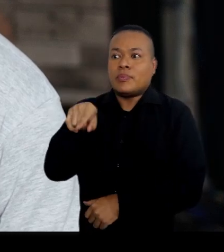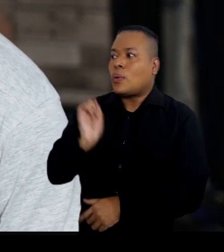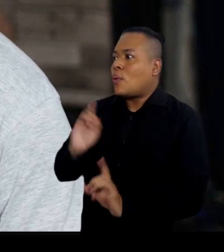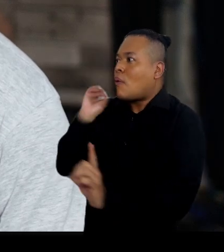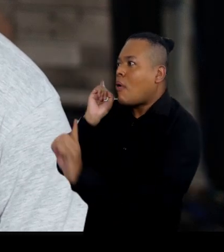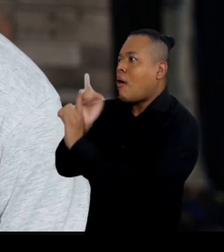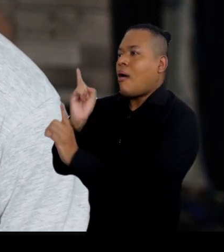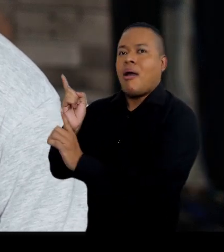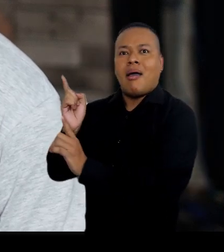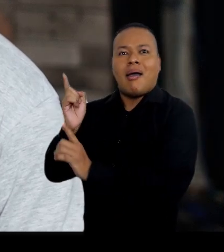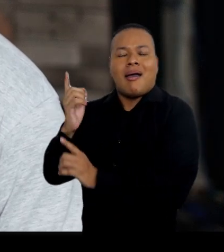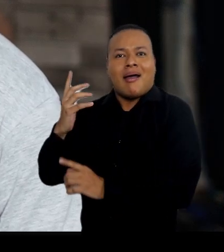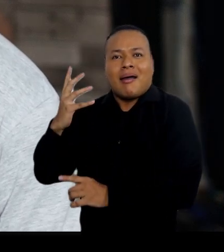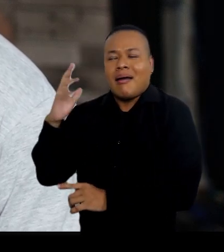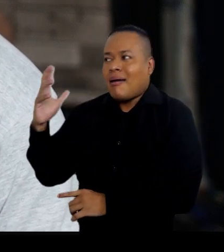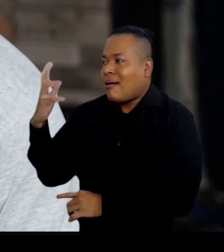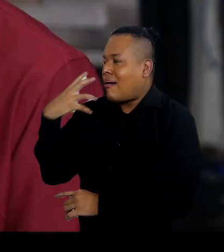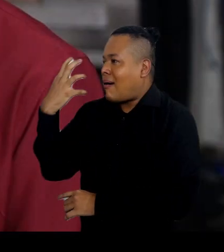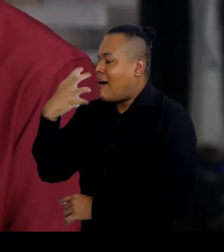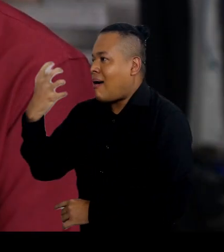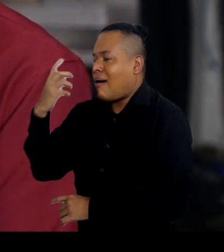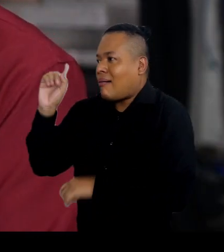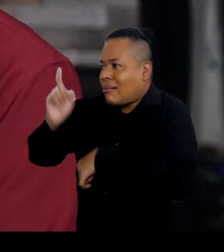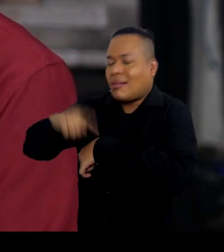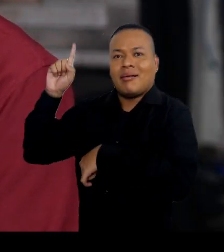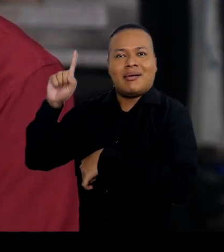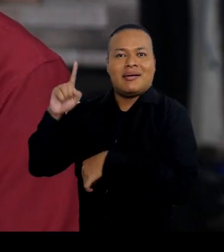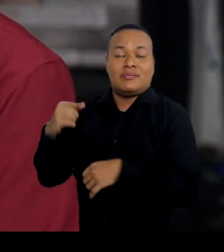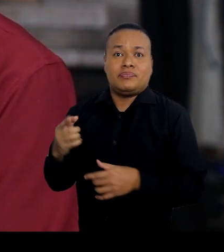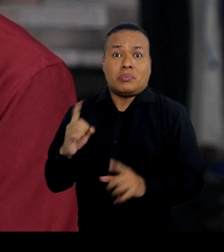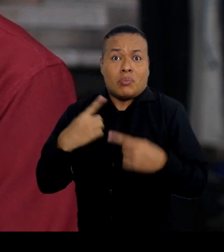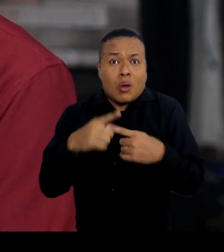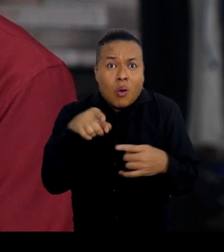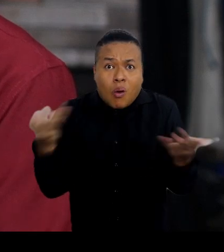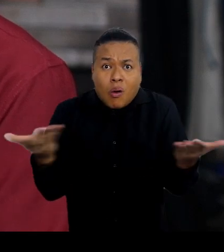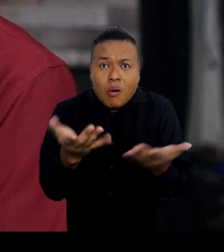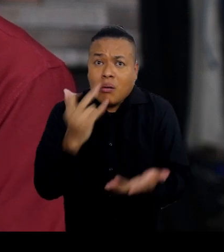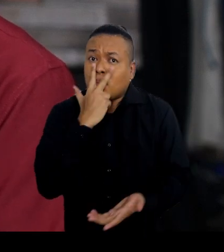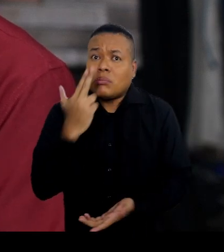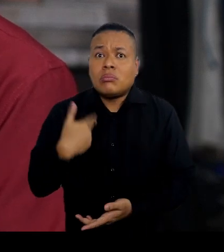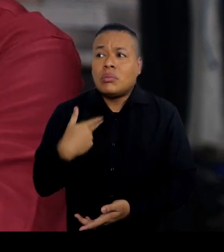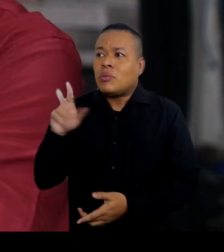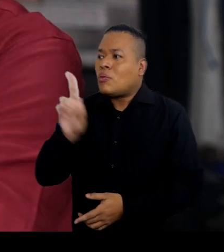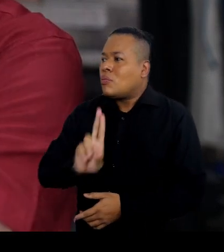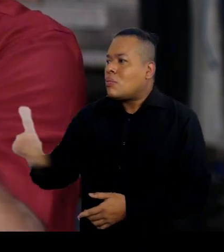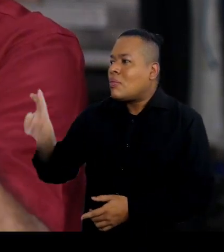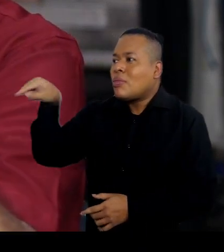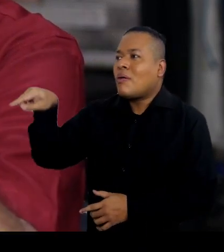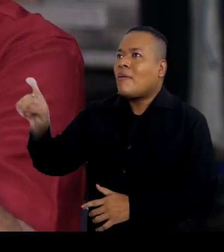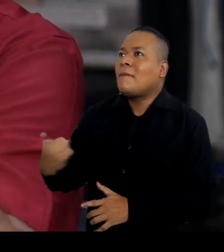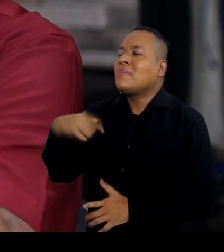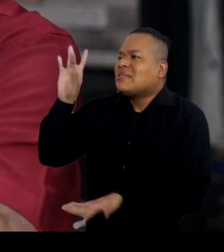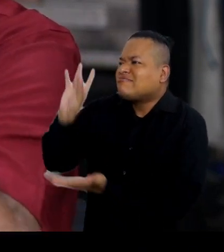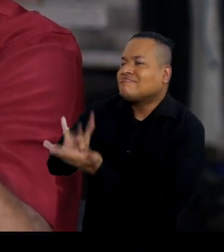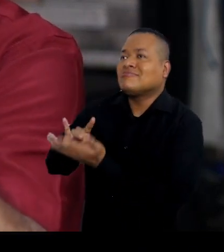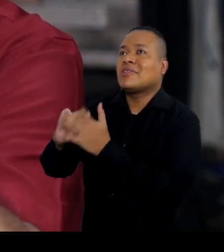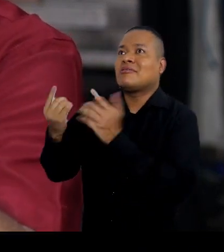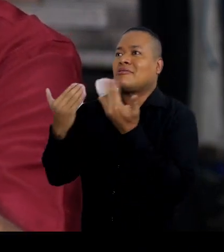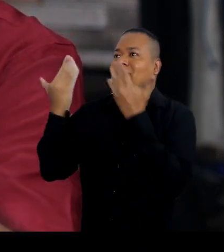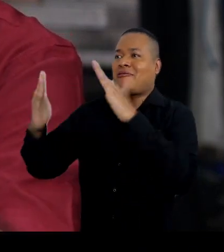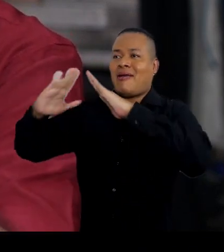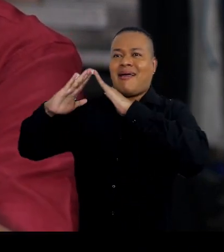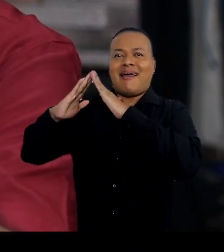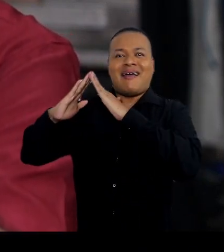conheceu, um amor assim de primeira vista, né? Porque você hoje colocar o nome da sua amada no pé direito, na frente da